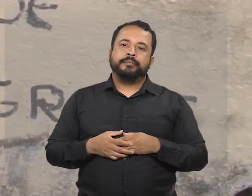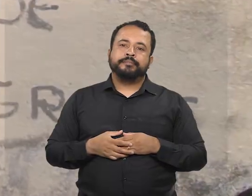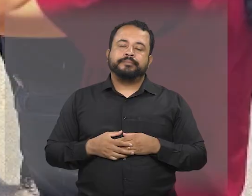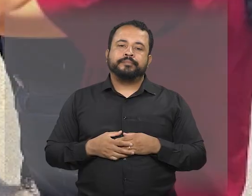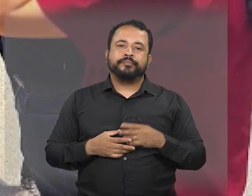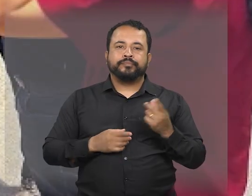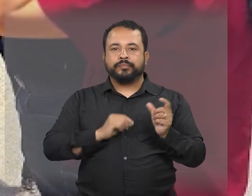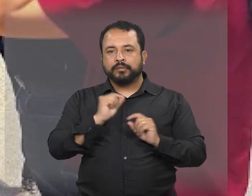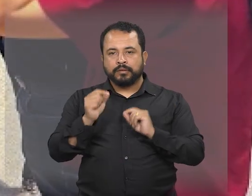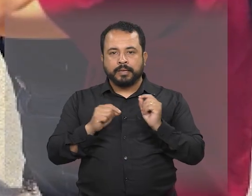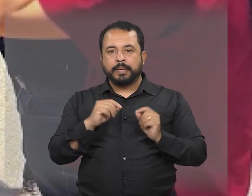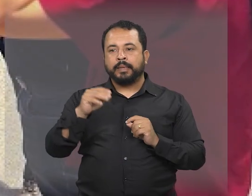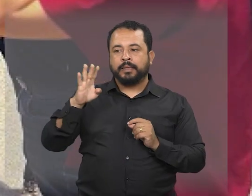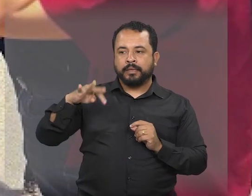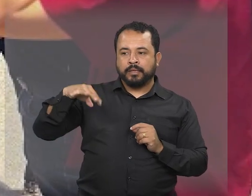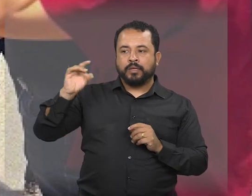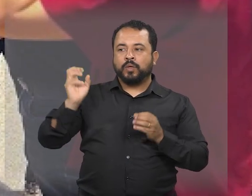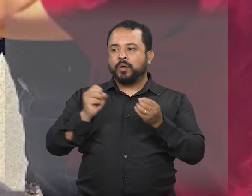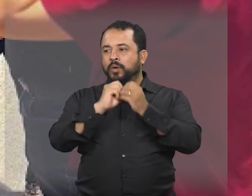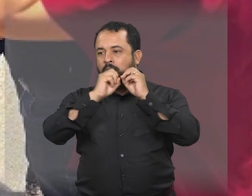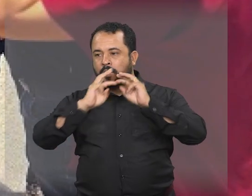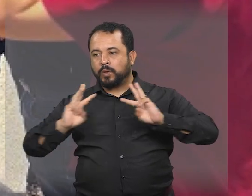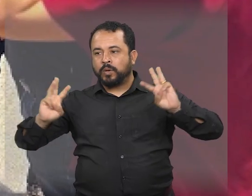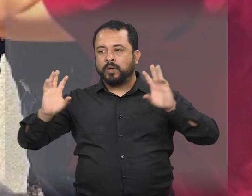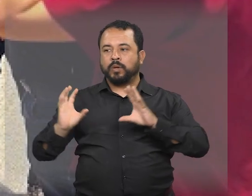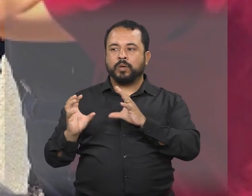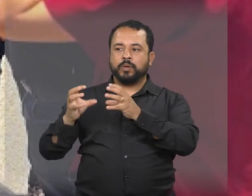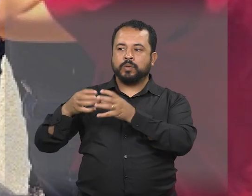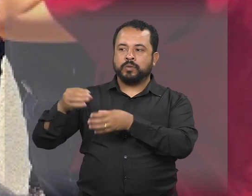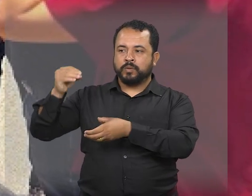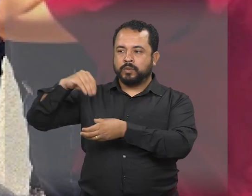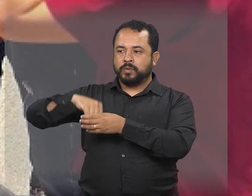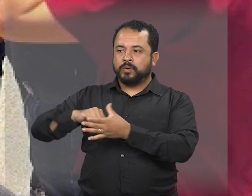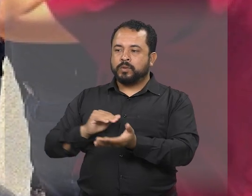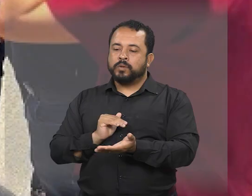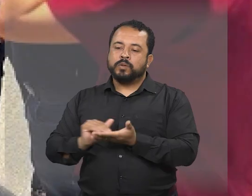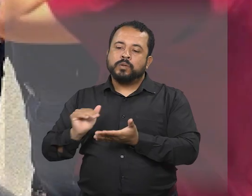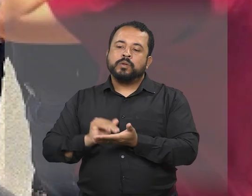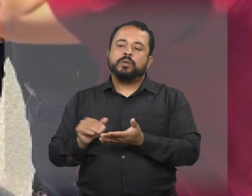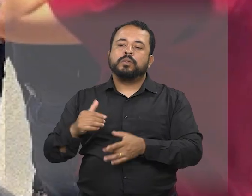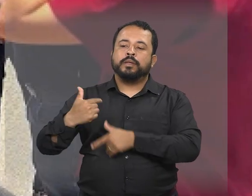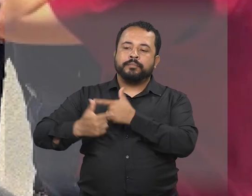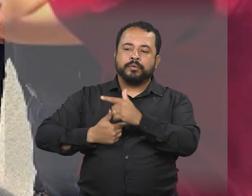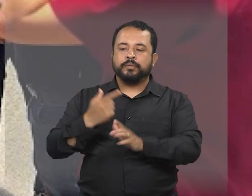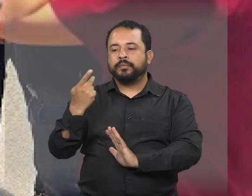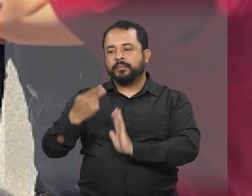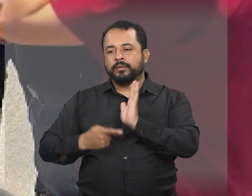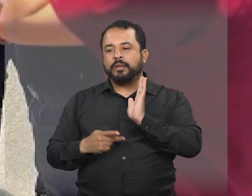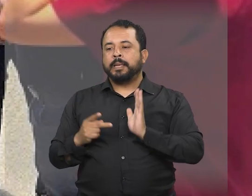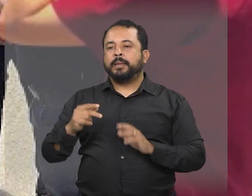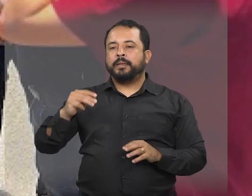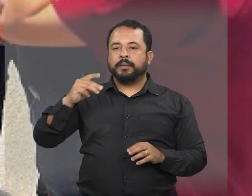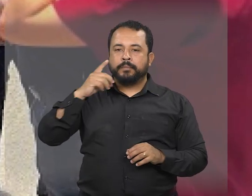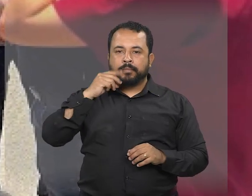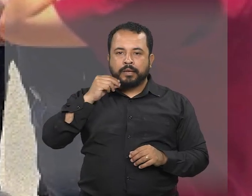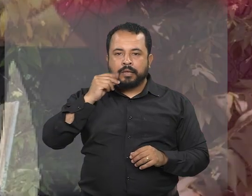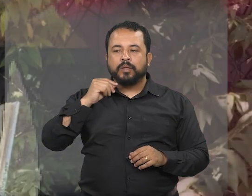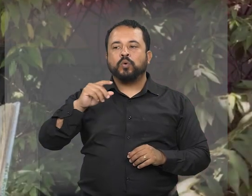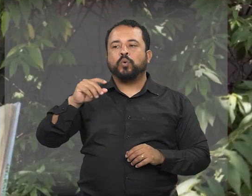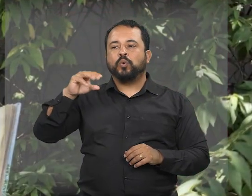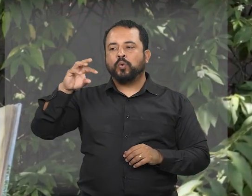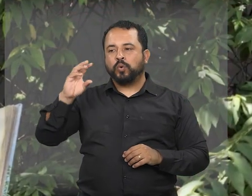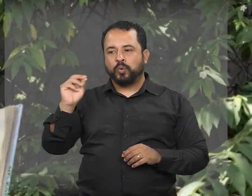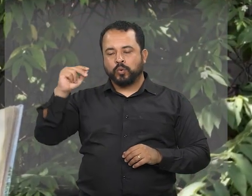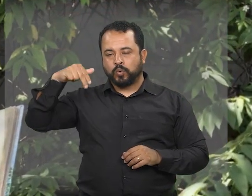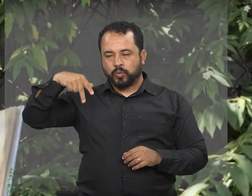O caso Braskem atraiu a atenção da ONU, que instalou o Escritório das Nações Unidas de Serviços para Projetos em Maceió,